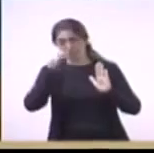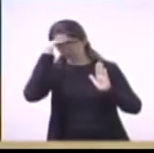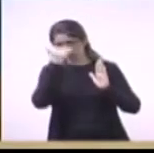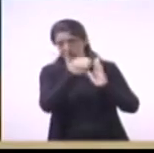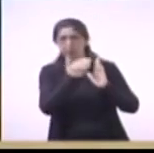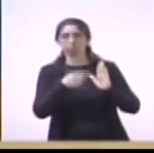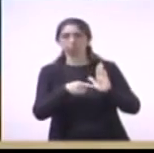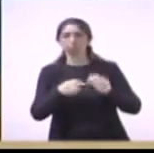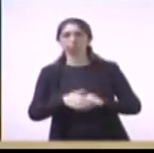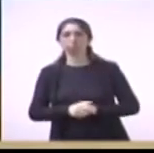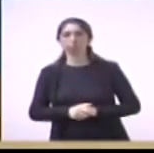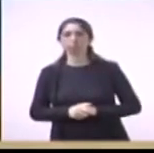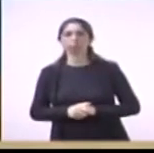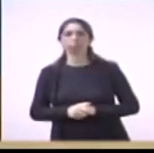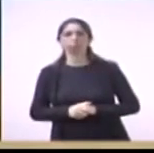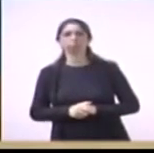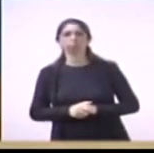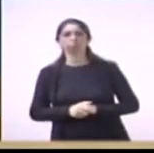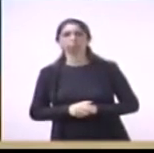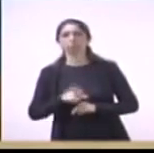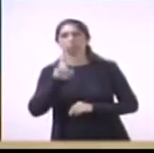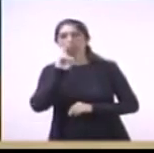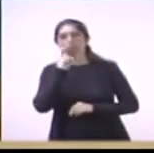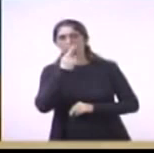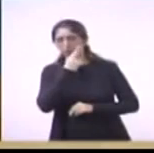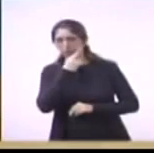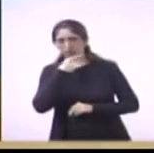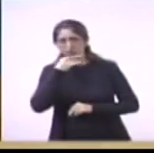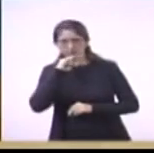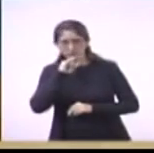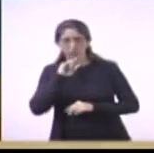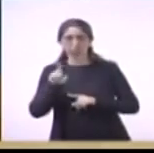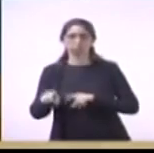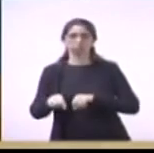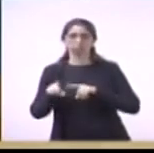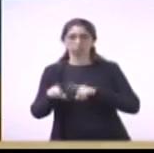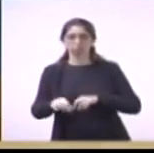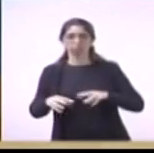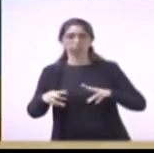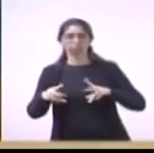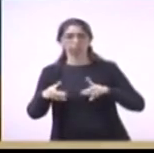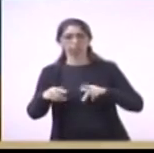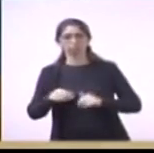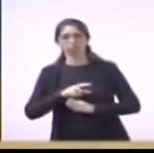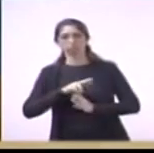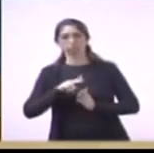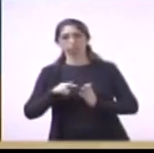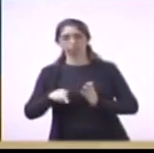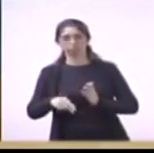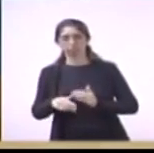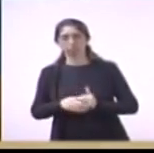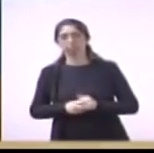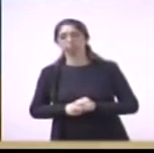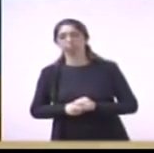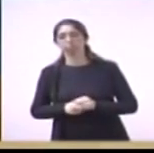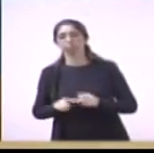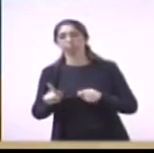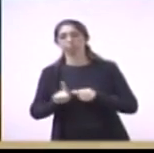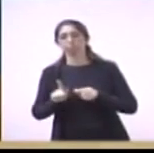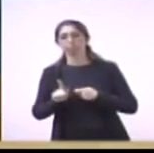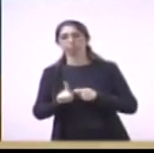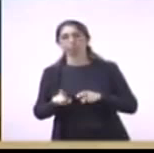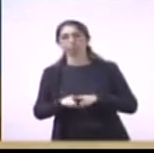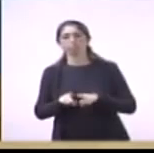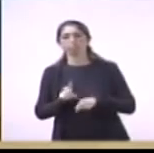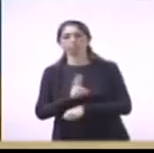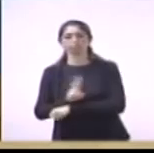som automotivo e de bares também que eu tinha feito em chácaras, atendendo a indicação do Dr. Gustavo e a Tecola